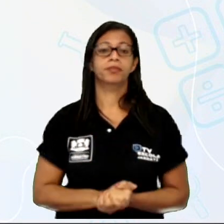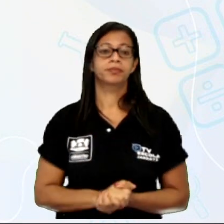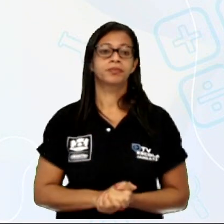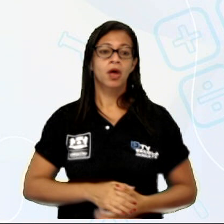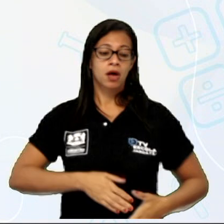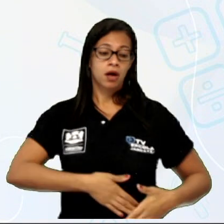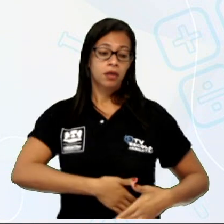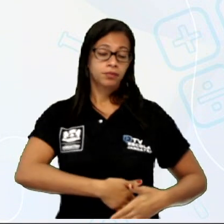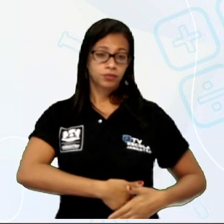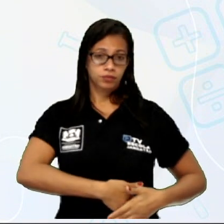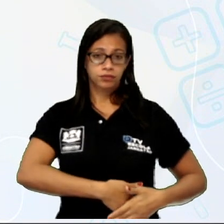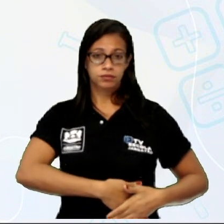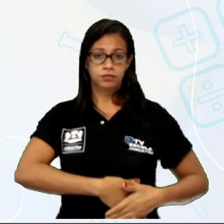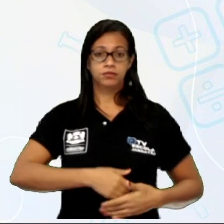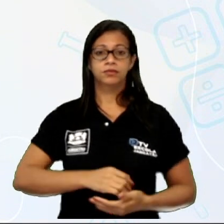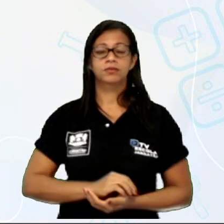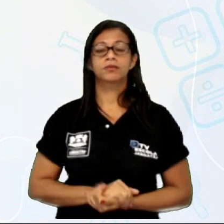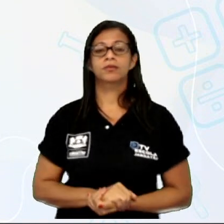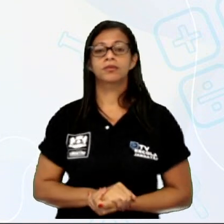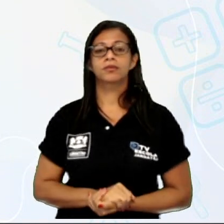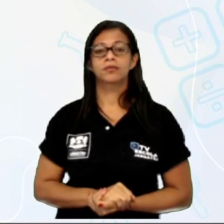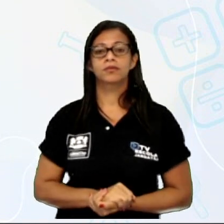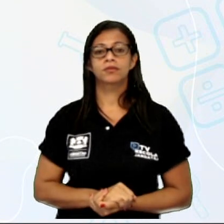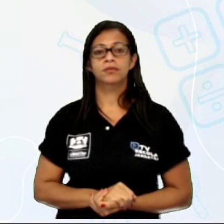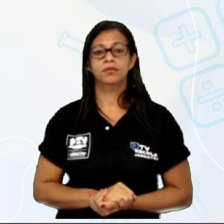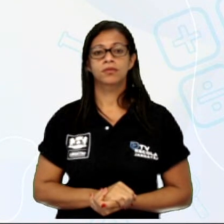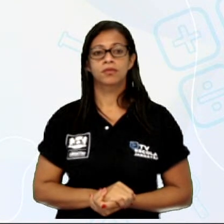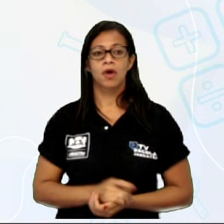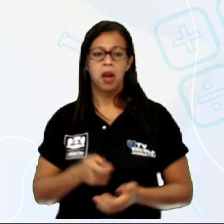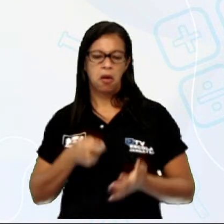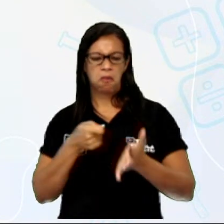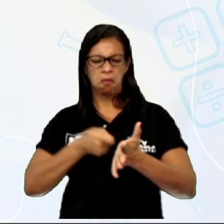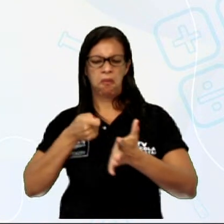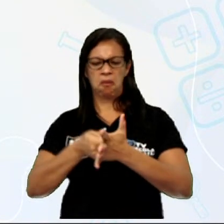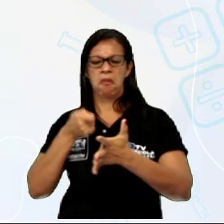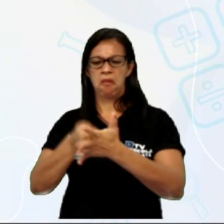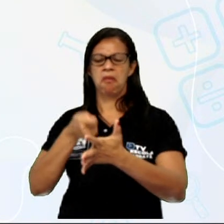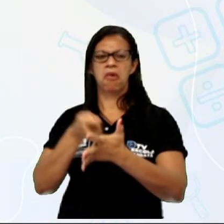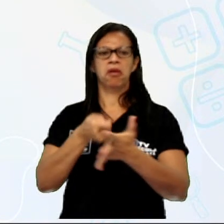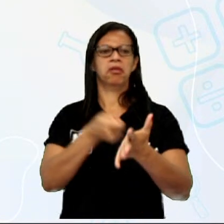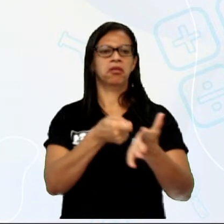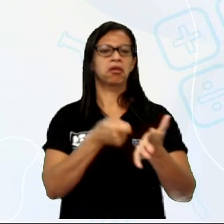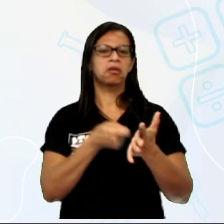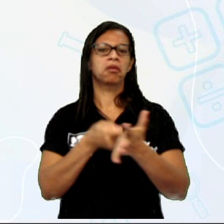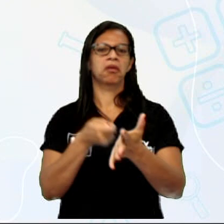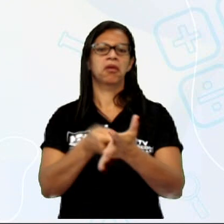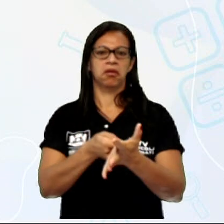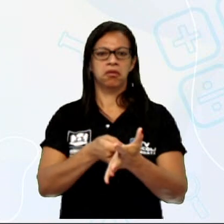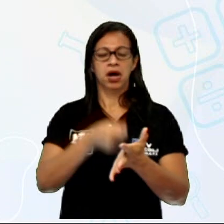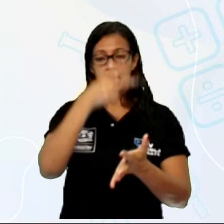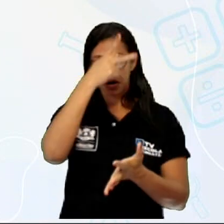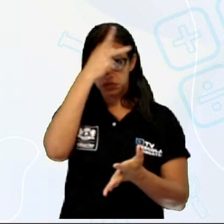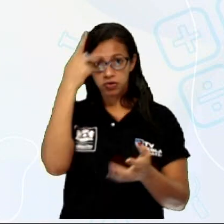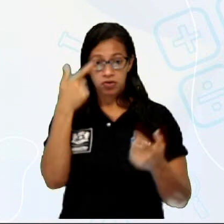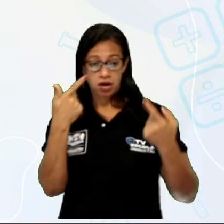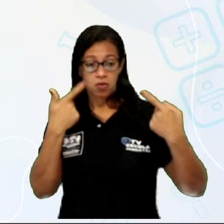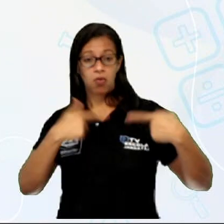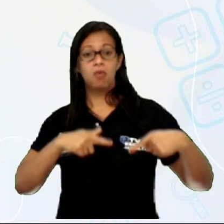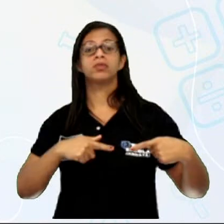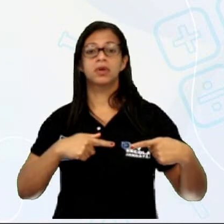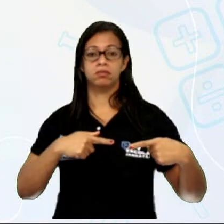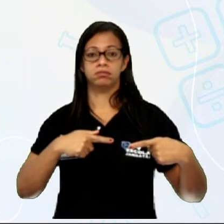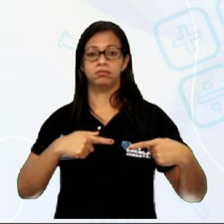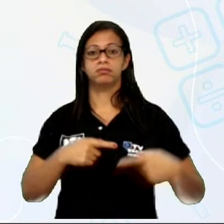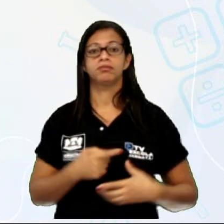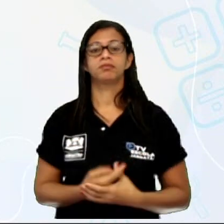Napoleão, ele perseguiu seus opositores. Todos aqueles que iam de encontro a ele, ele perseguia. Apesar de